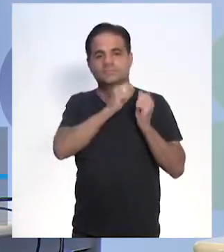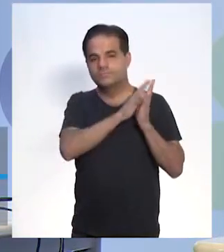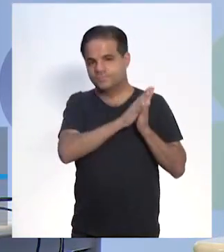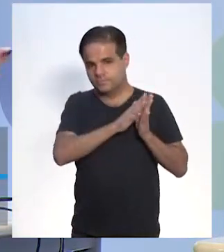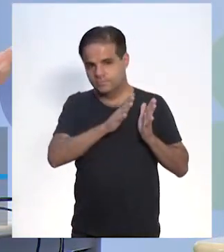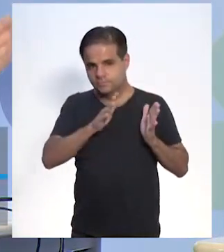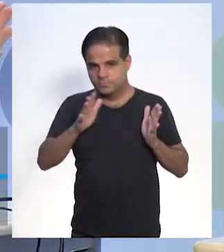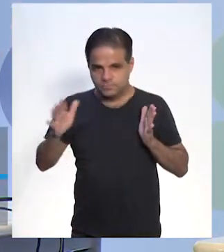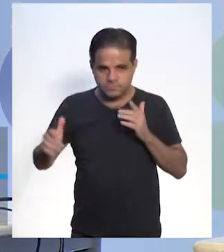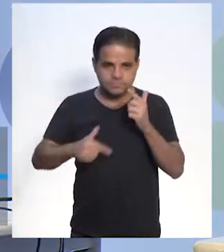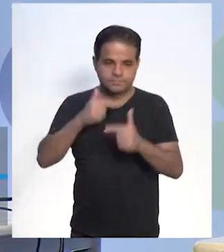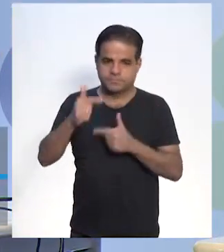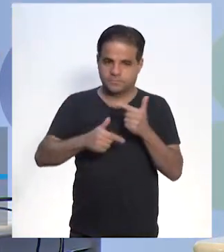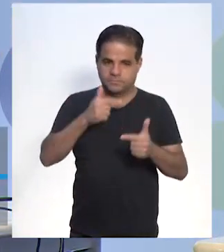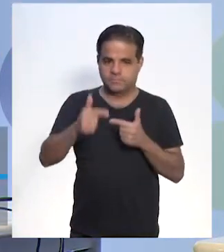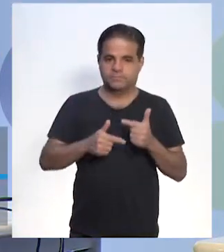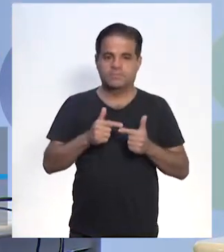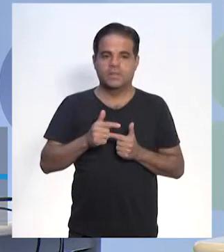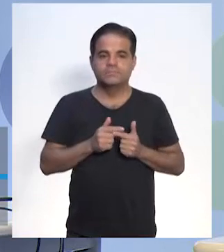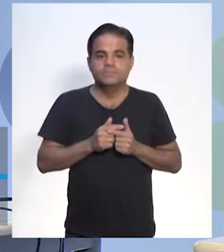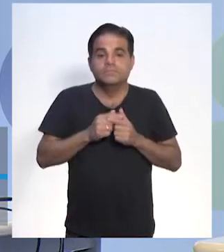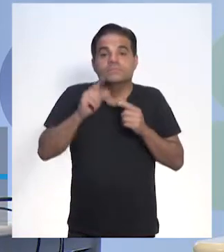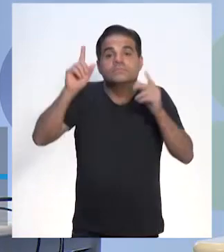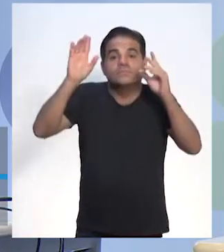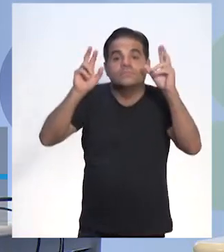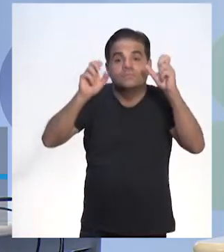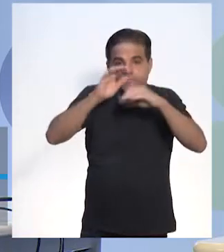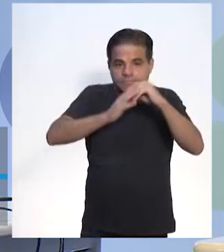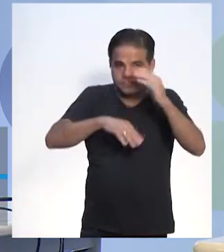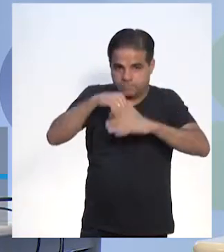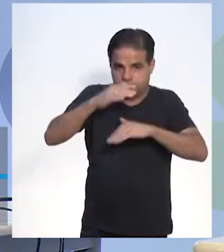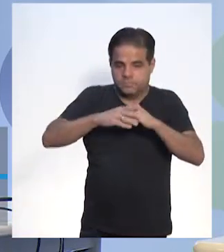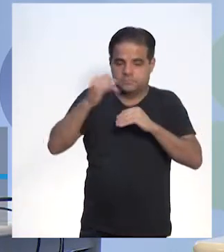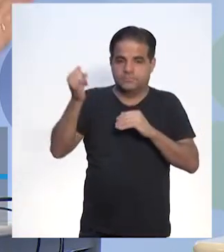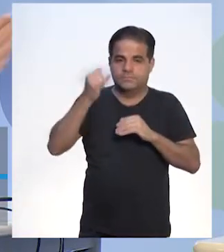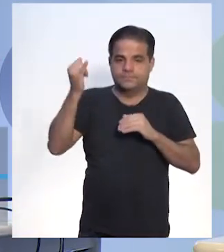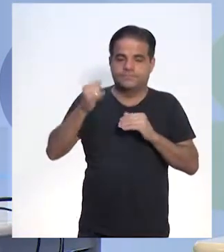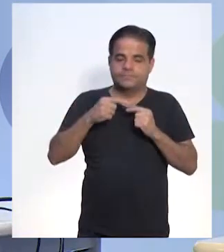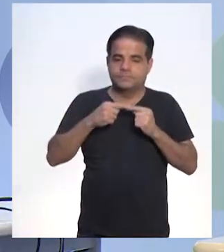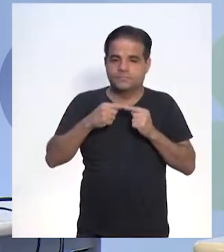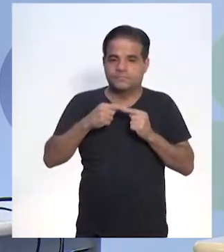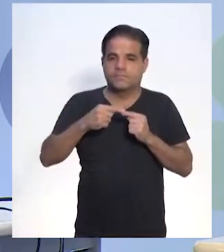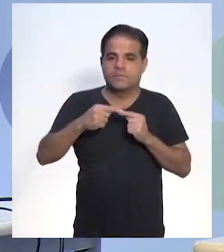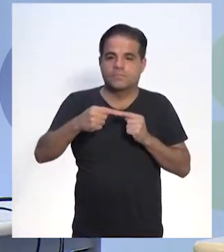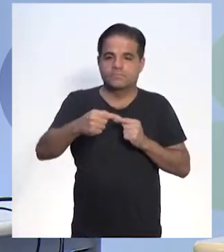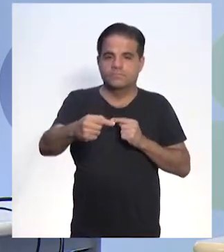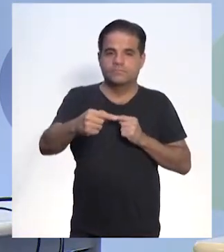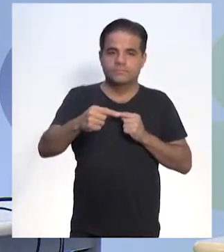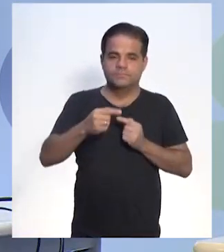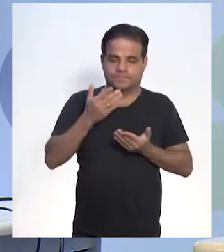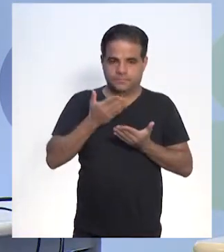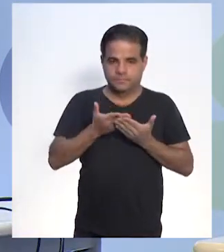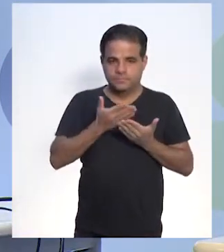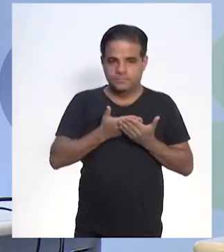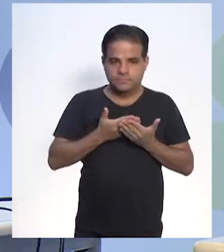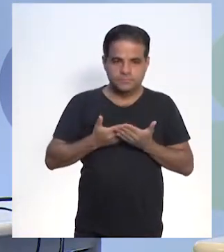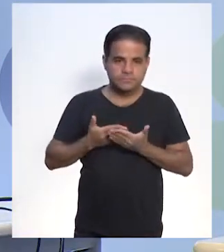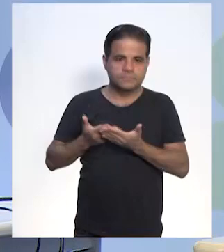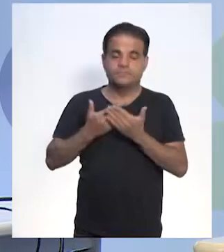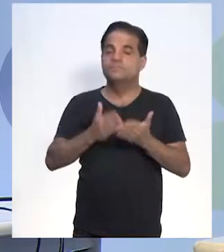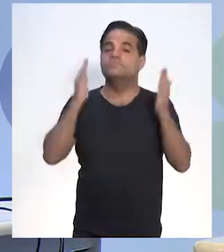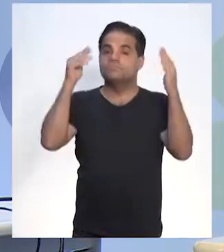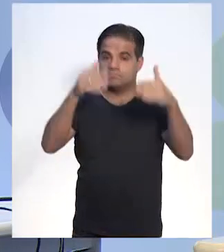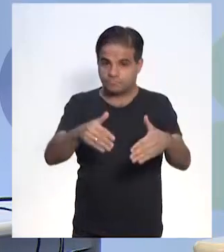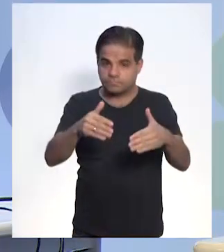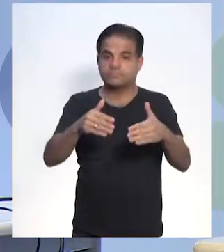gente vai trabalhar ela aí, na verdade, porque ela é uma habilidade essencial. Então, no decorrer aí de algumas aulas, a gente vai